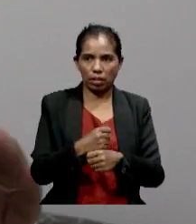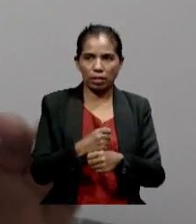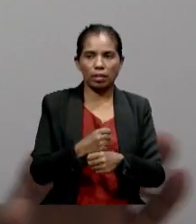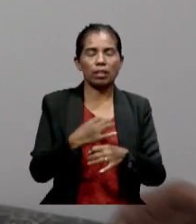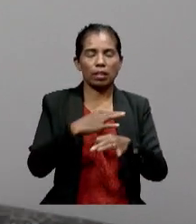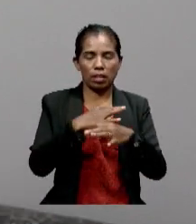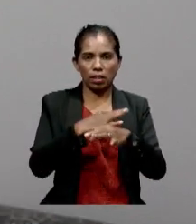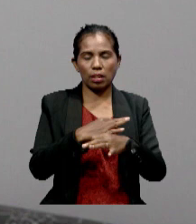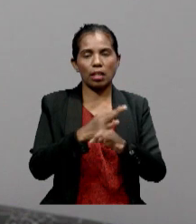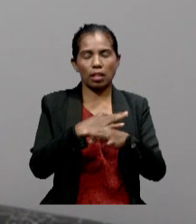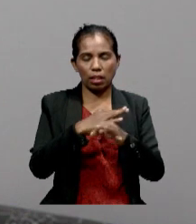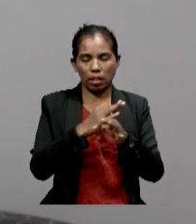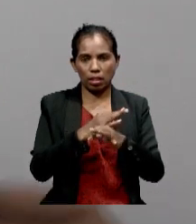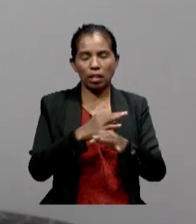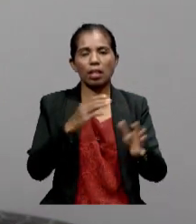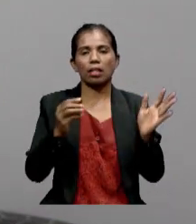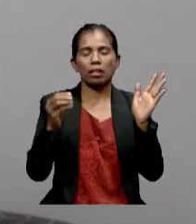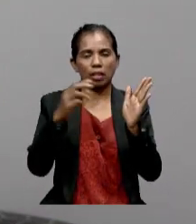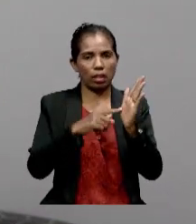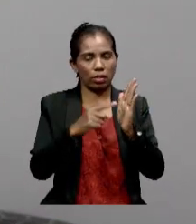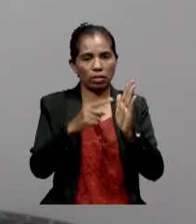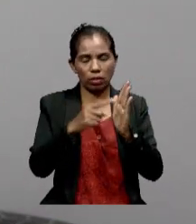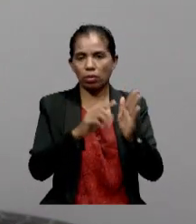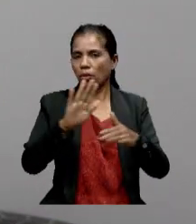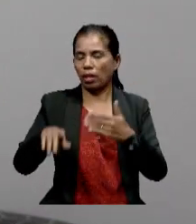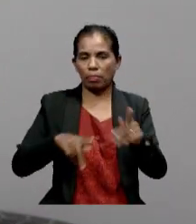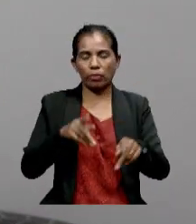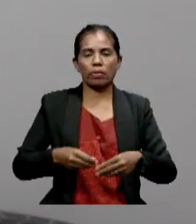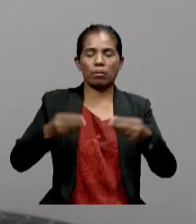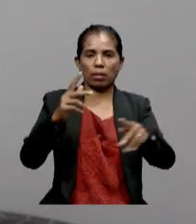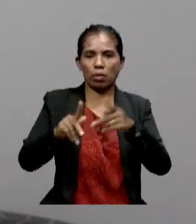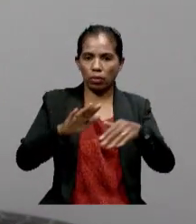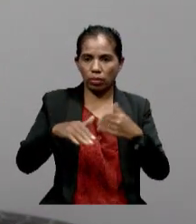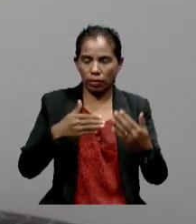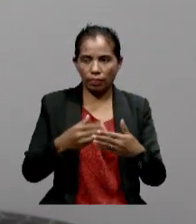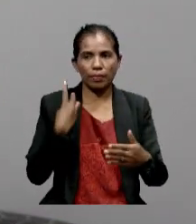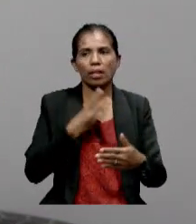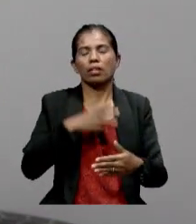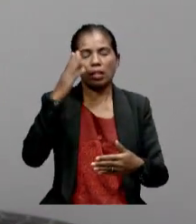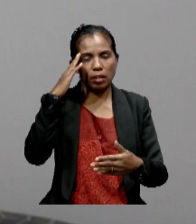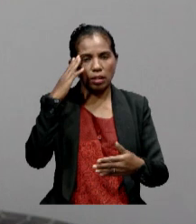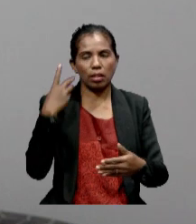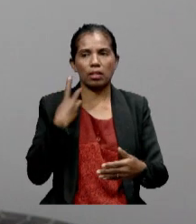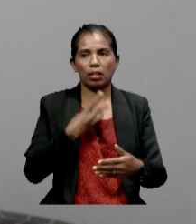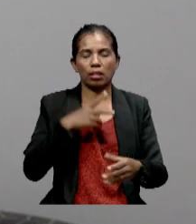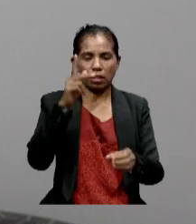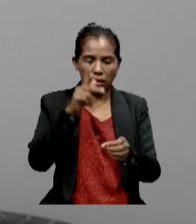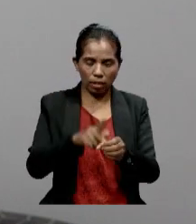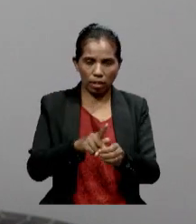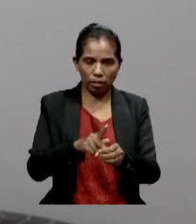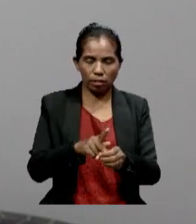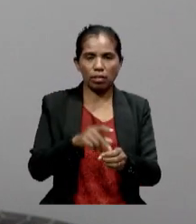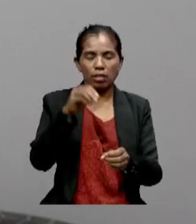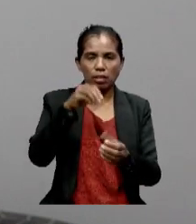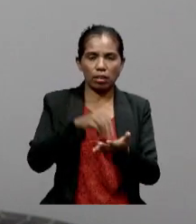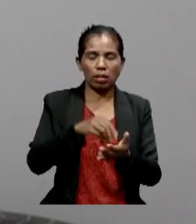de contadores para hoto. Contadores mas para batuir. Porque e tem na hira tem, e tem central né, tem taumina. Agora taumina, está